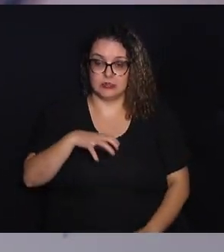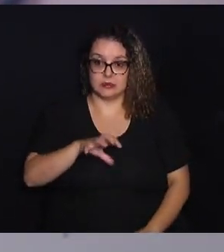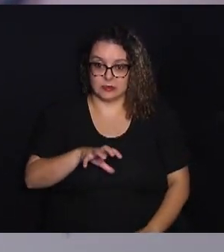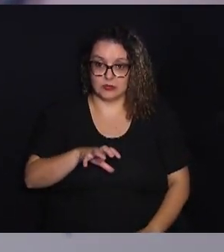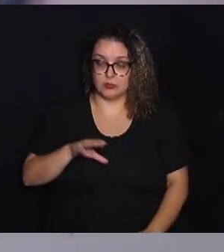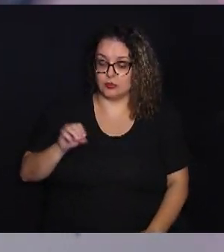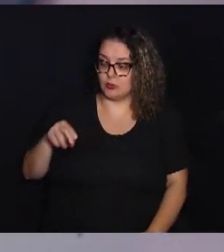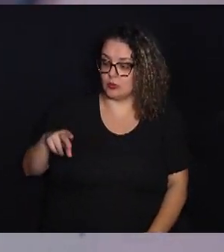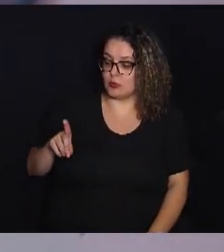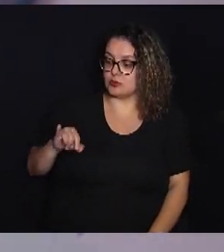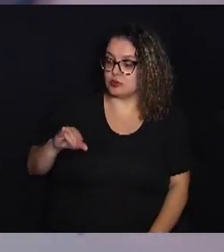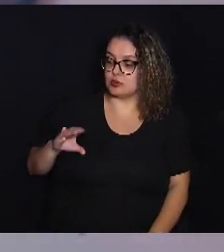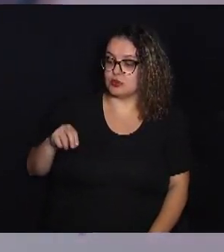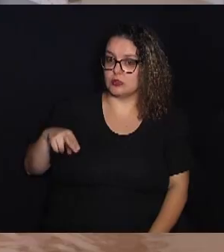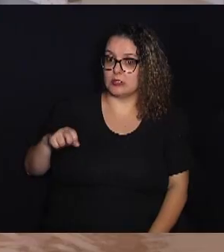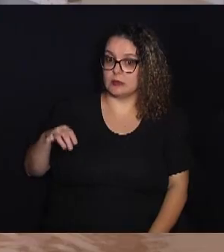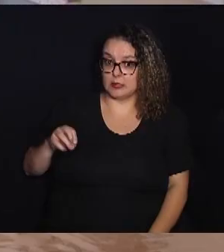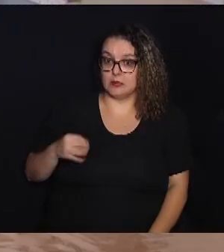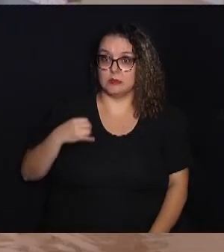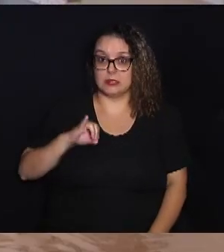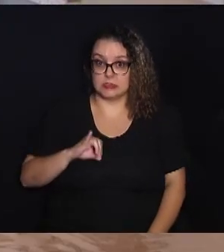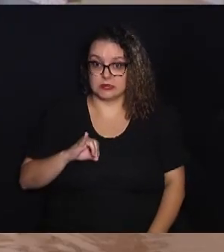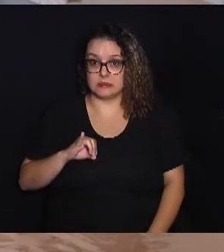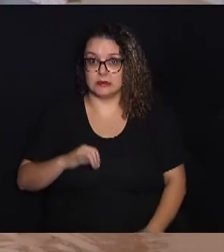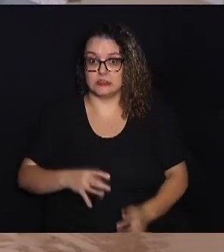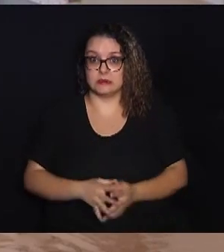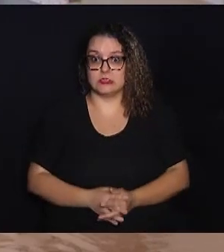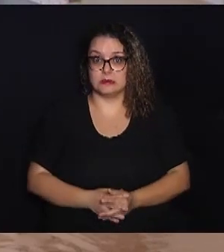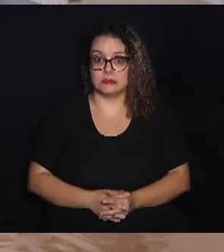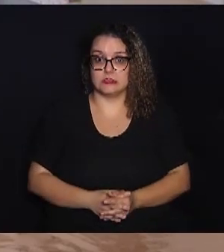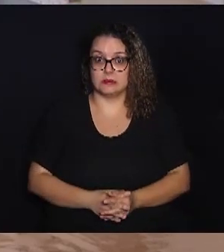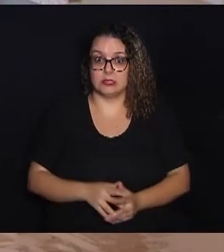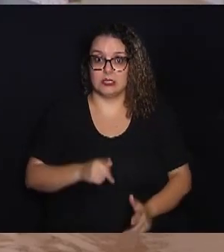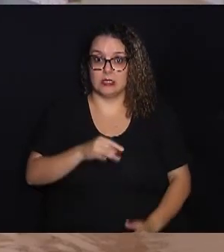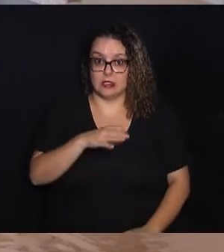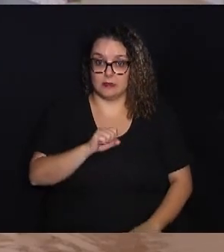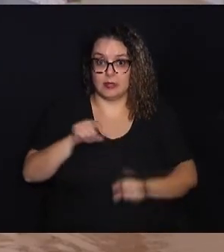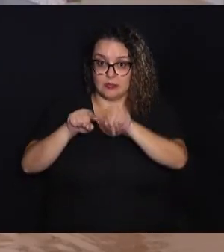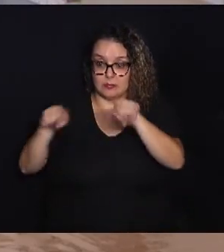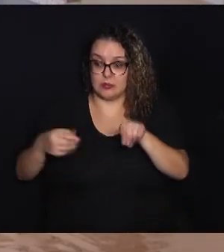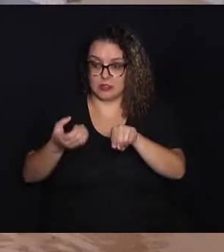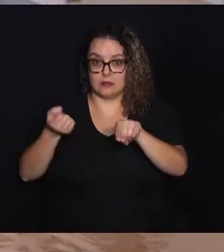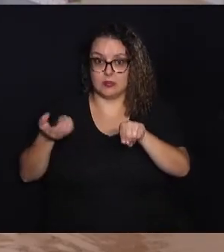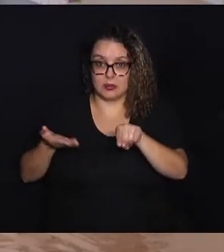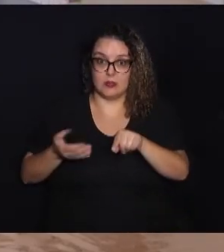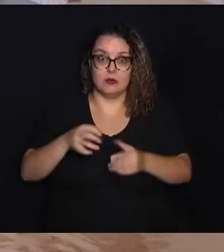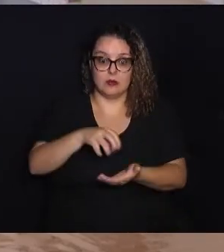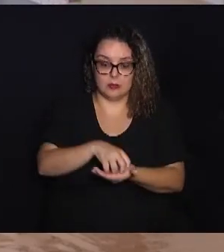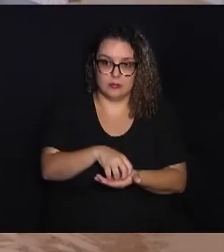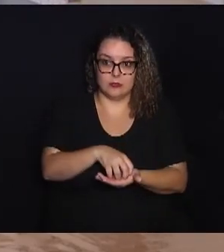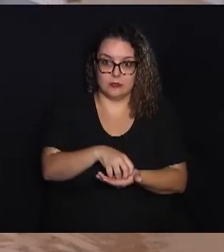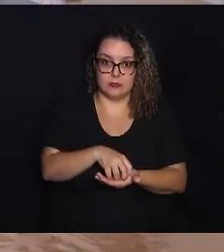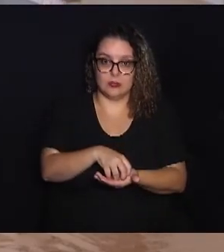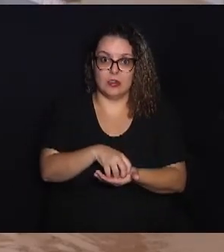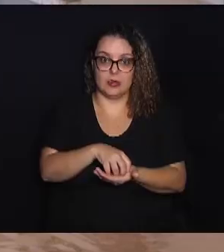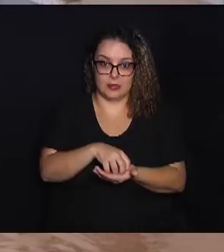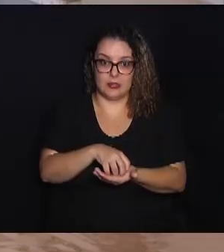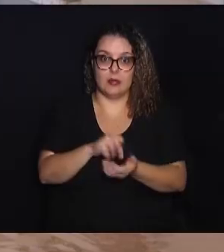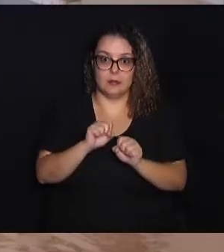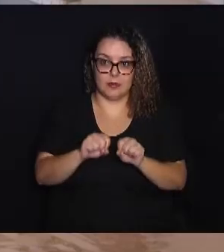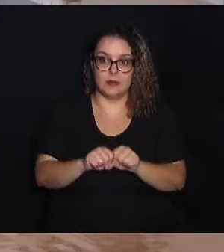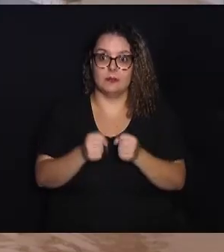ver, mas ele fica com algumas bolinhas bem pequenininhas. Sim. E aí o que eu faço? Ou com a